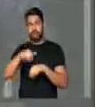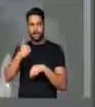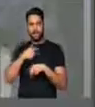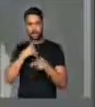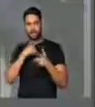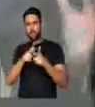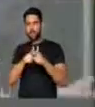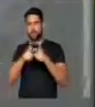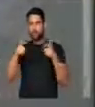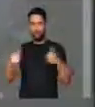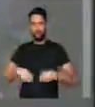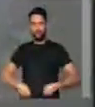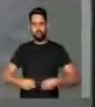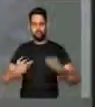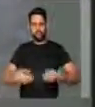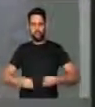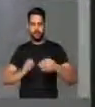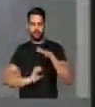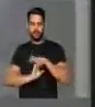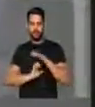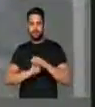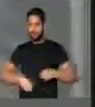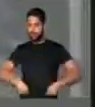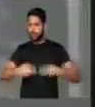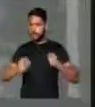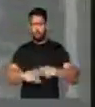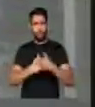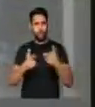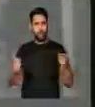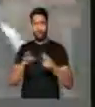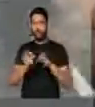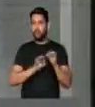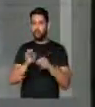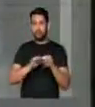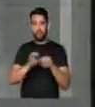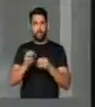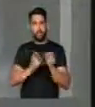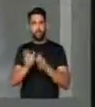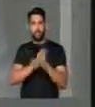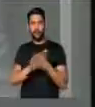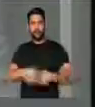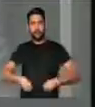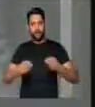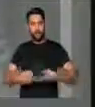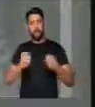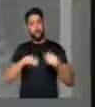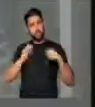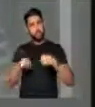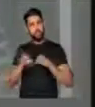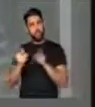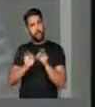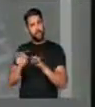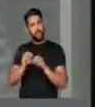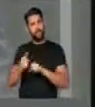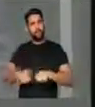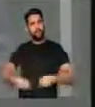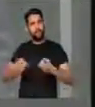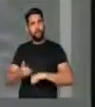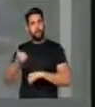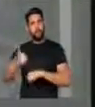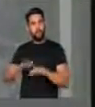suas enormes despesas, porque gastamos demais e desordenadamente e podemos nos organizar para gastar melhor